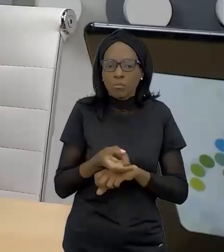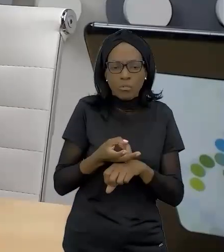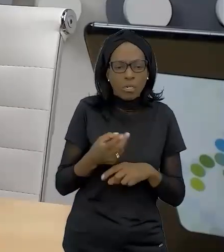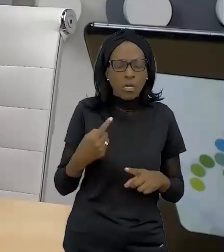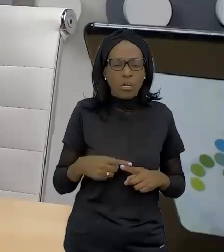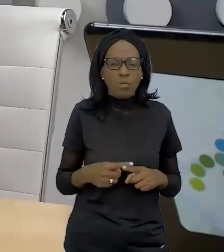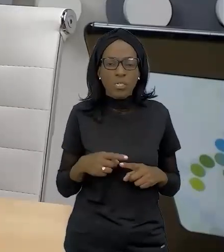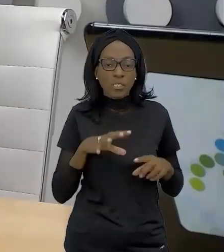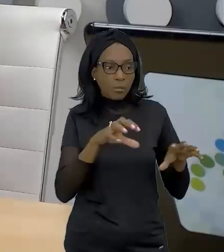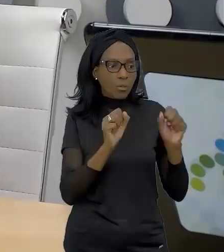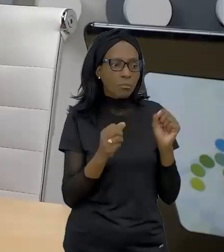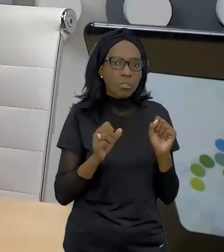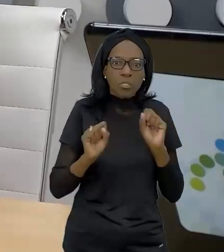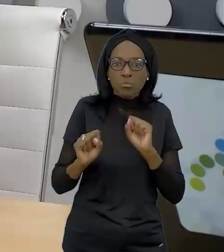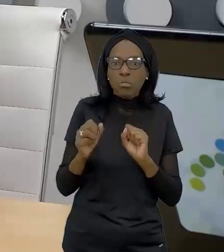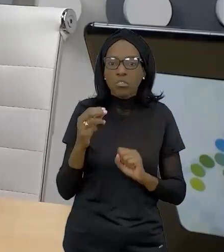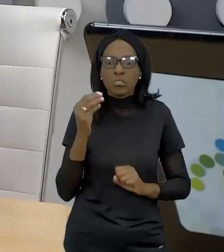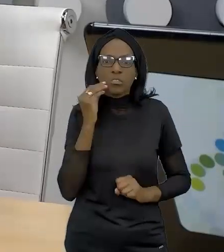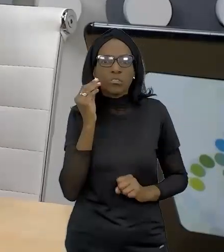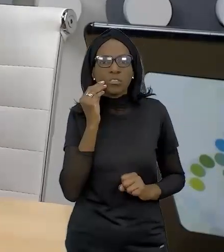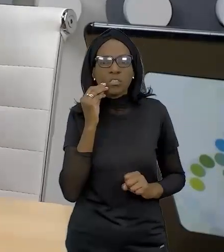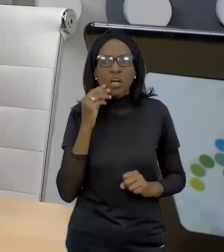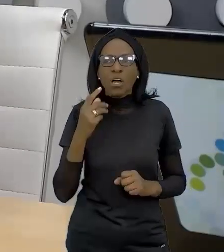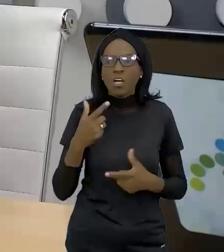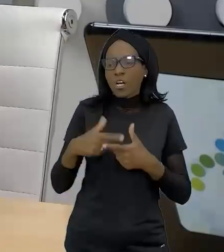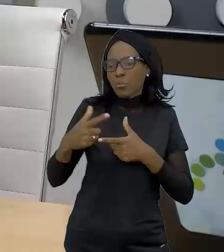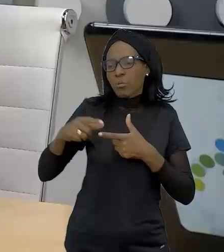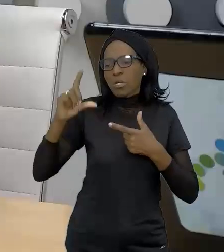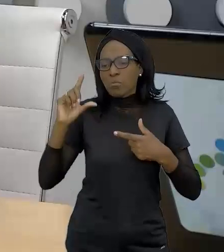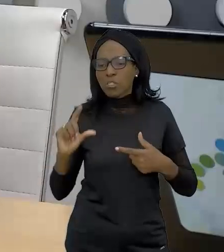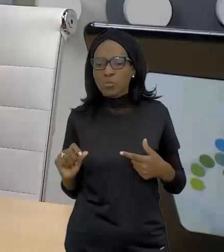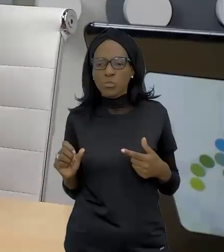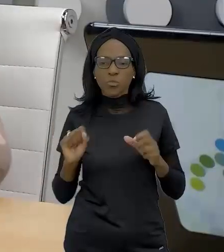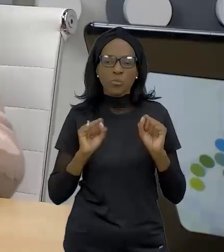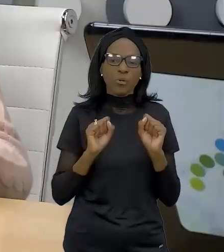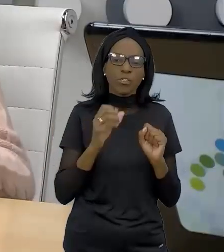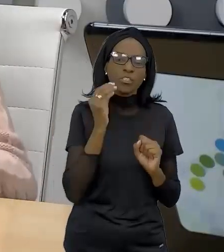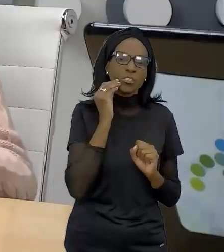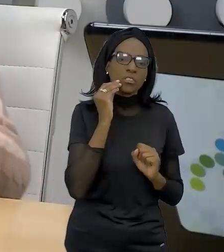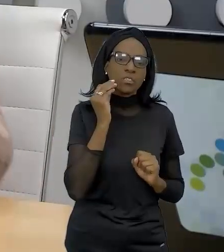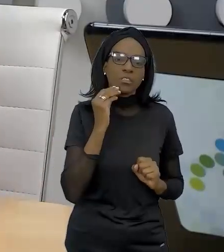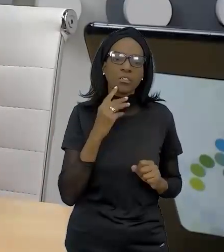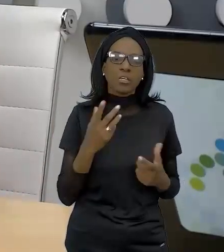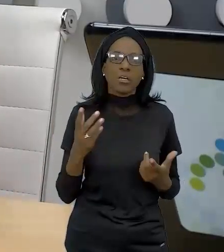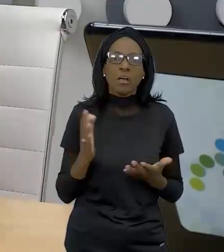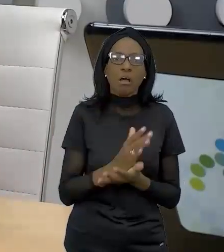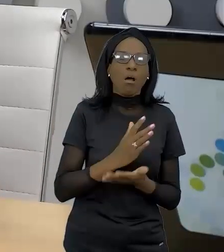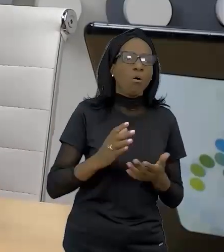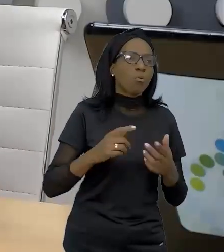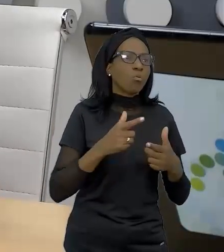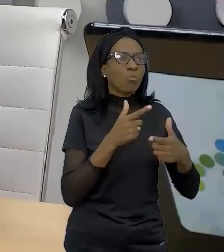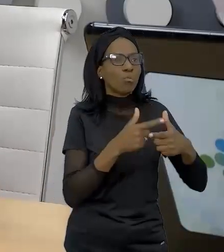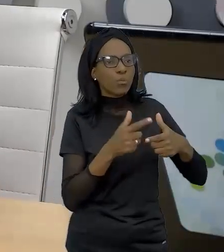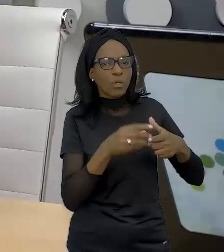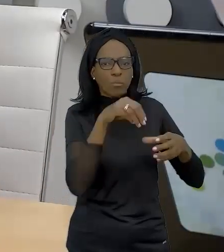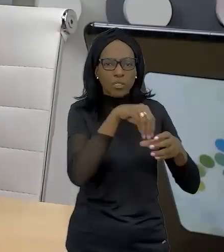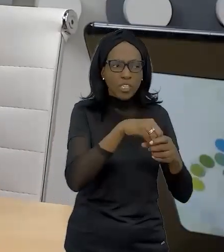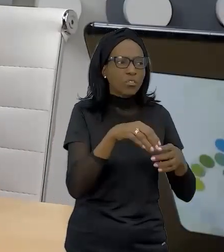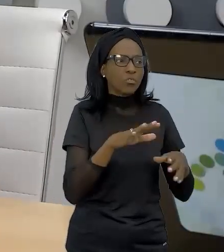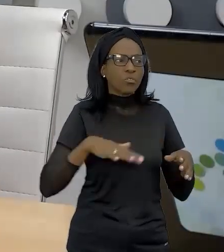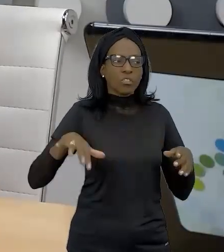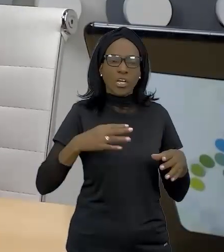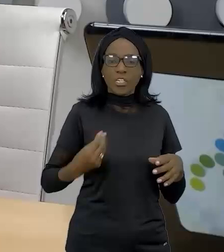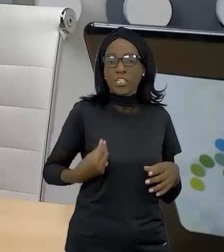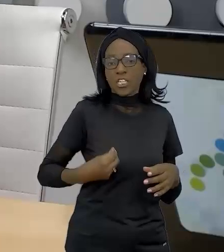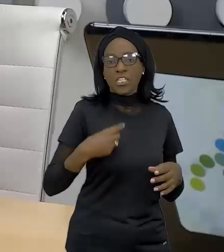pode tentar, que tem de resolução de problemas, eles podem tentar resolver algum problema que tem na comunidade, né?